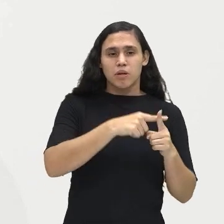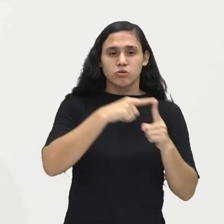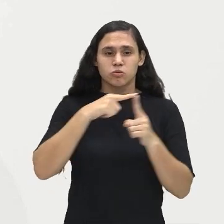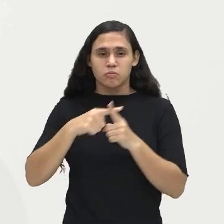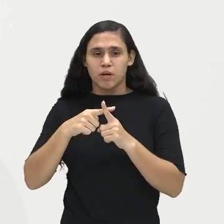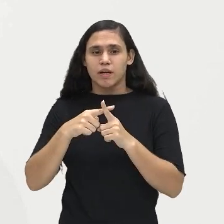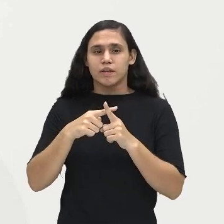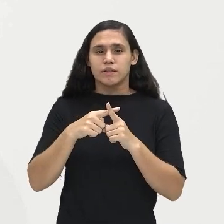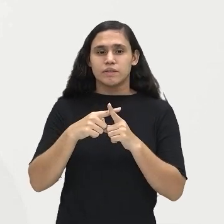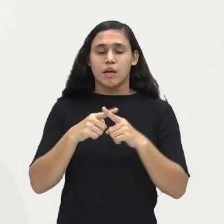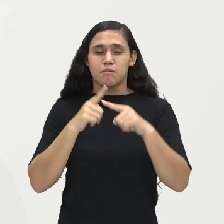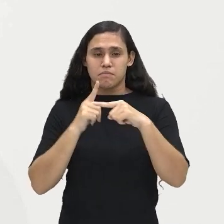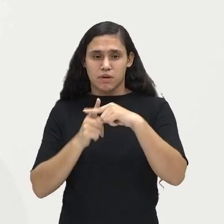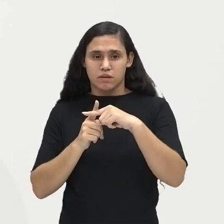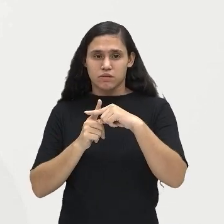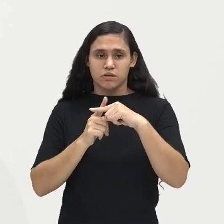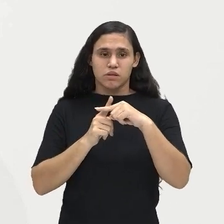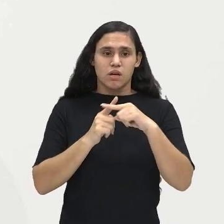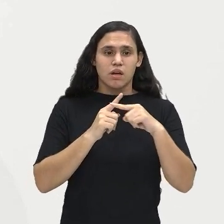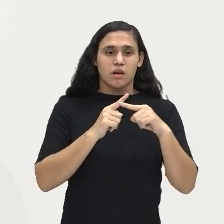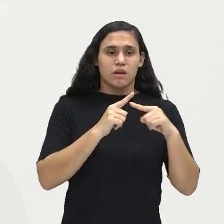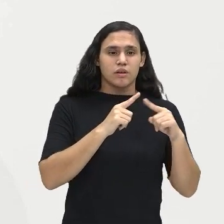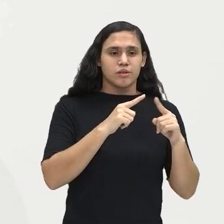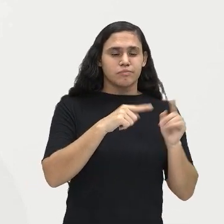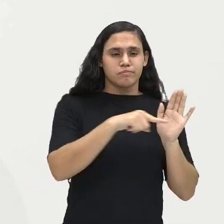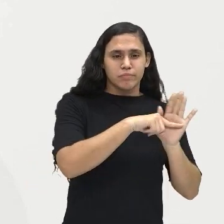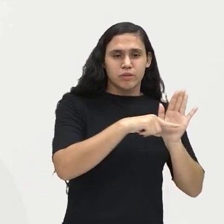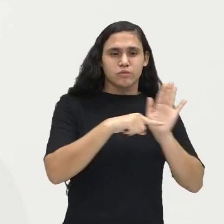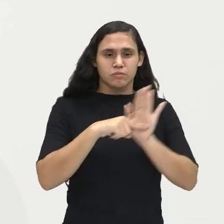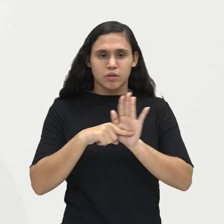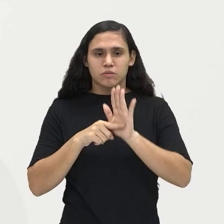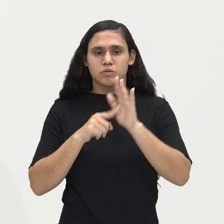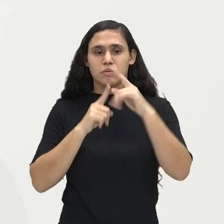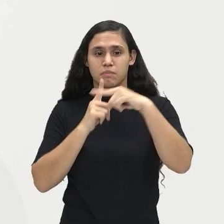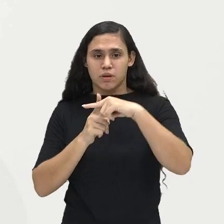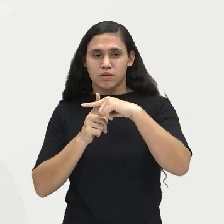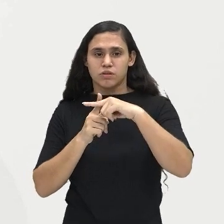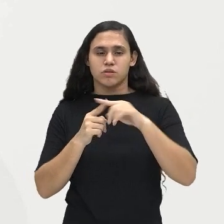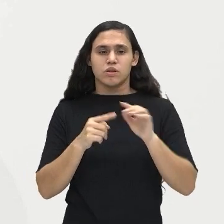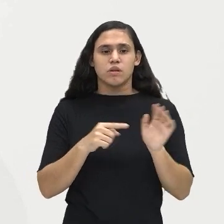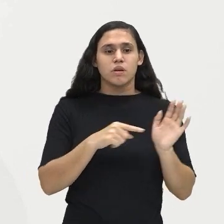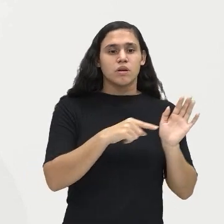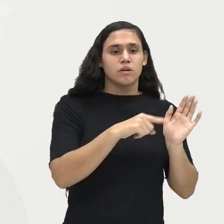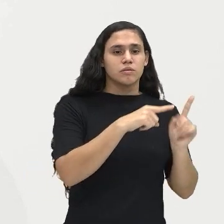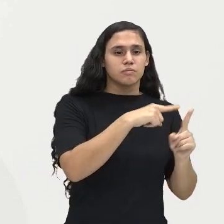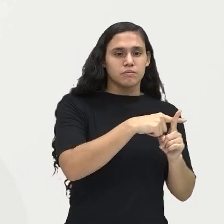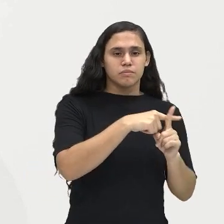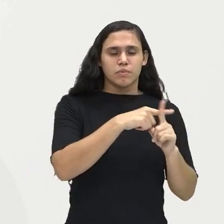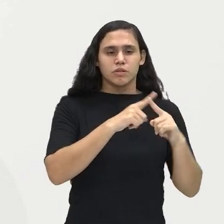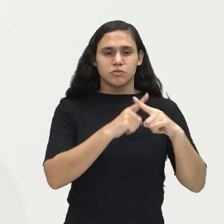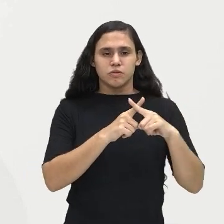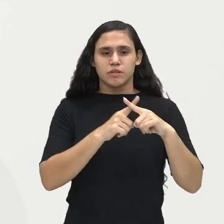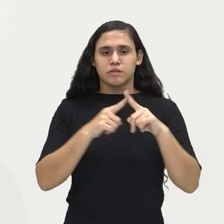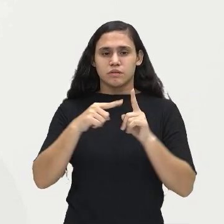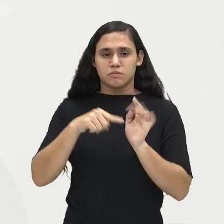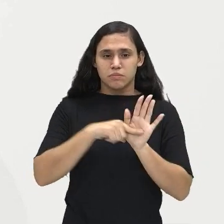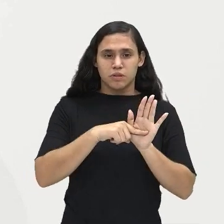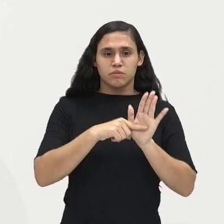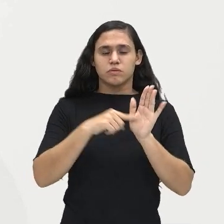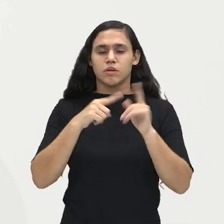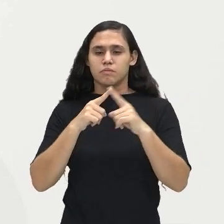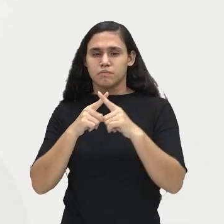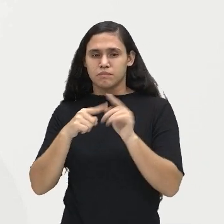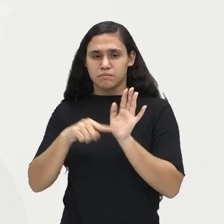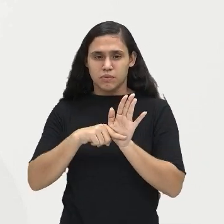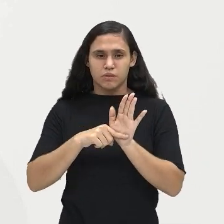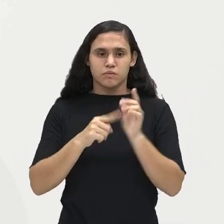menos é mais vezes menos é menos e menos vezes mais é mais. Isso é regra.